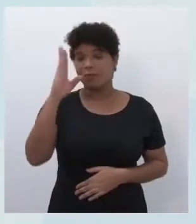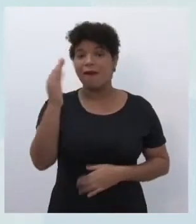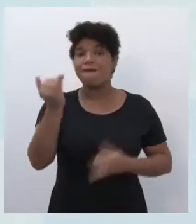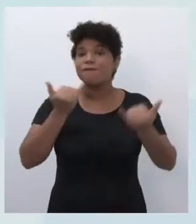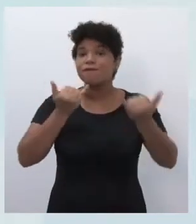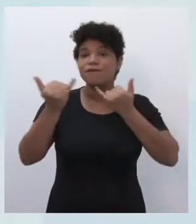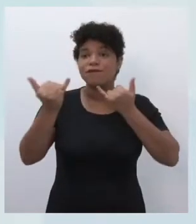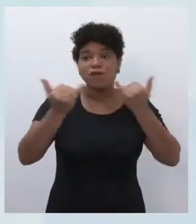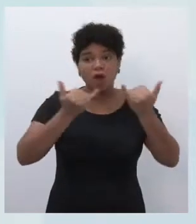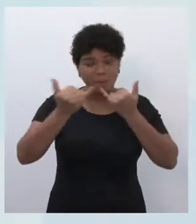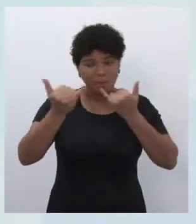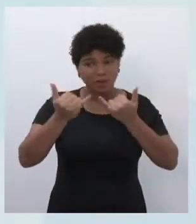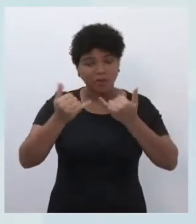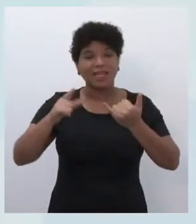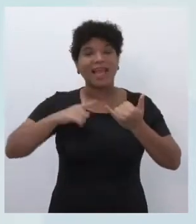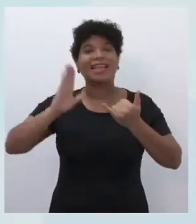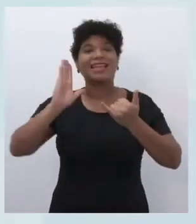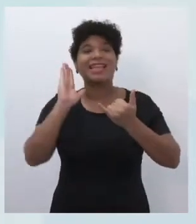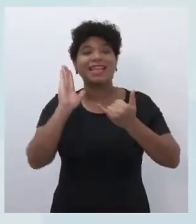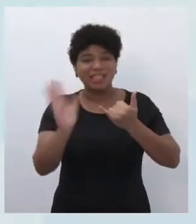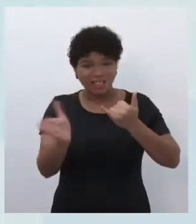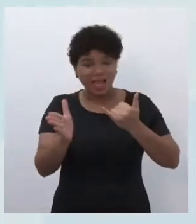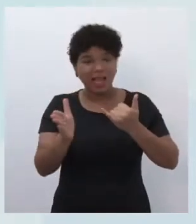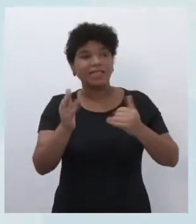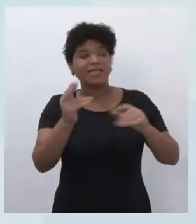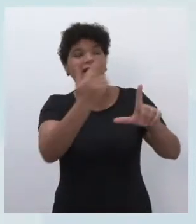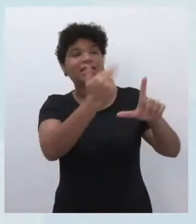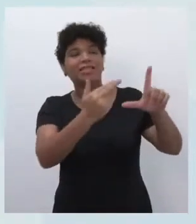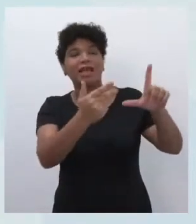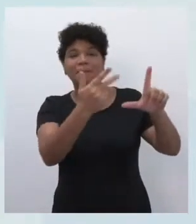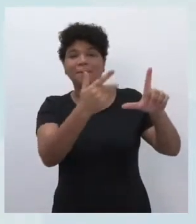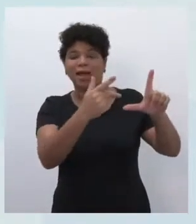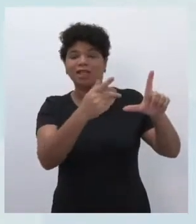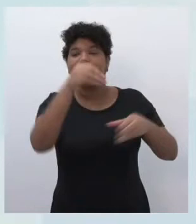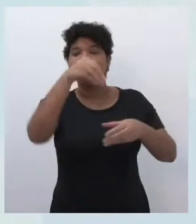implícitas na leitura de textos de diferentes gêneros, tá bom?